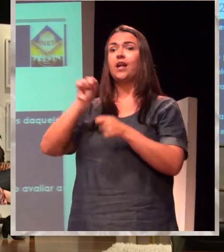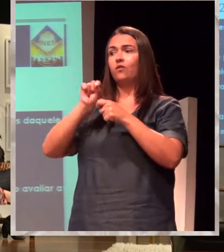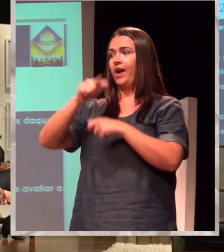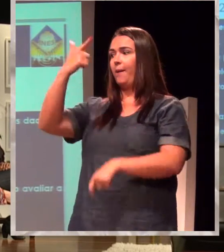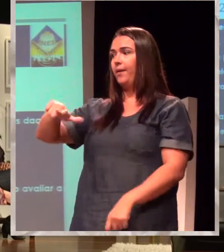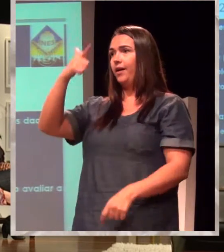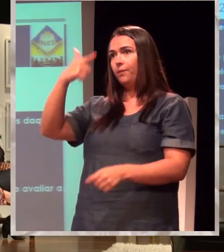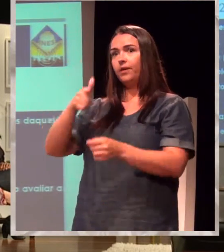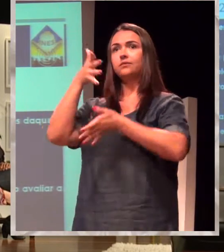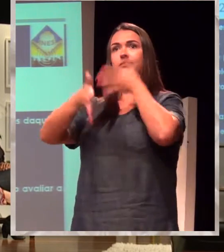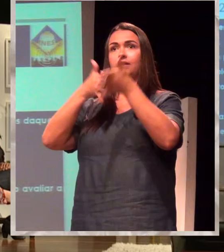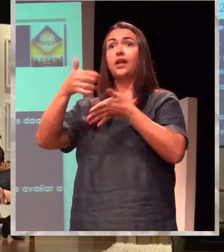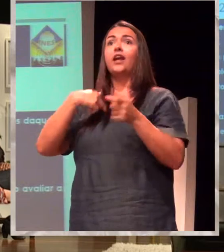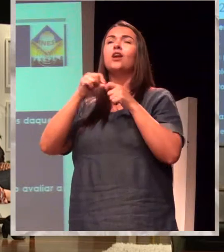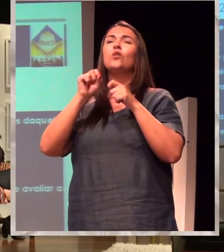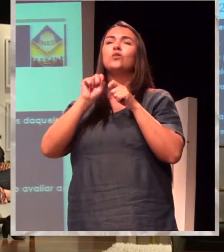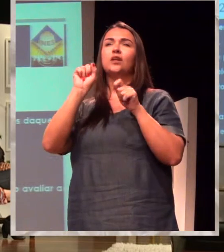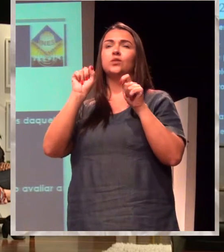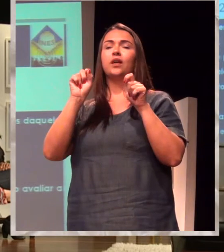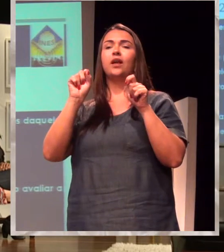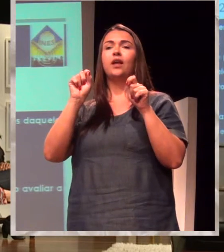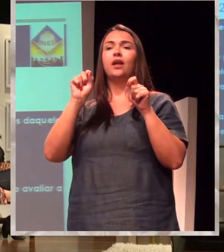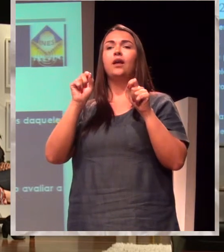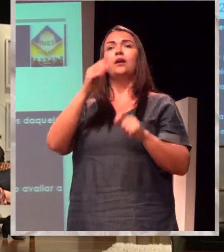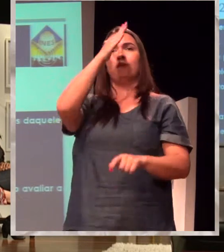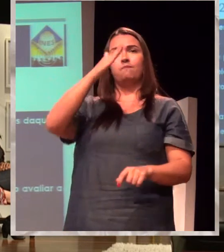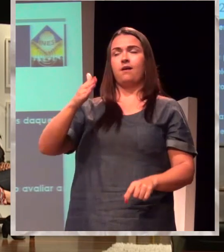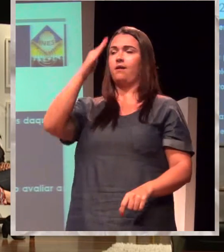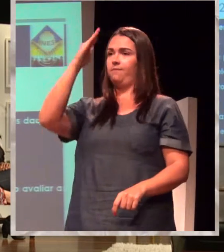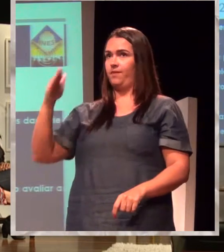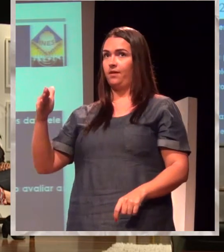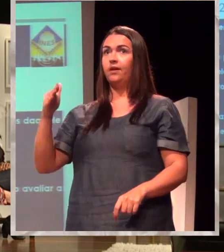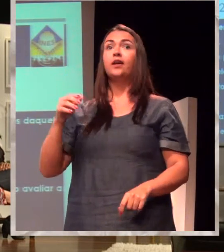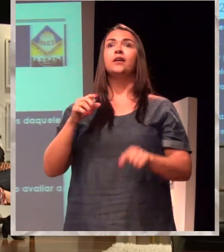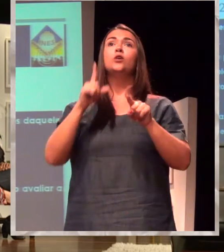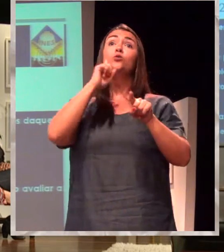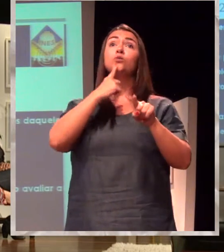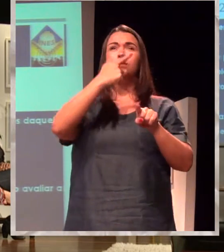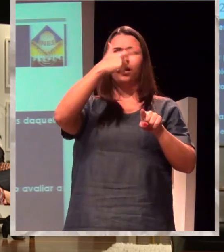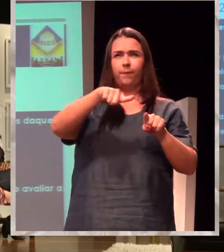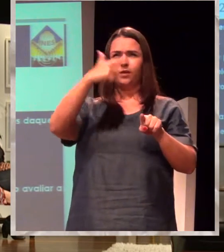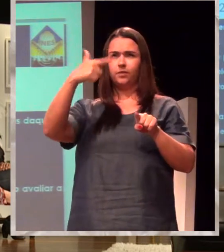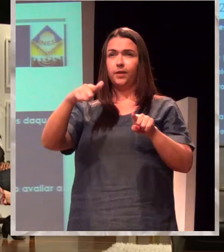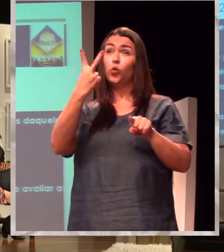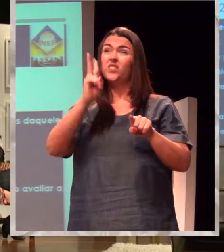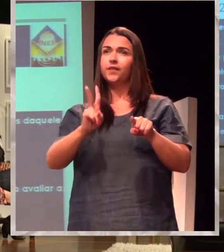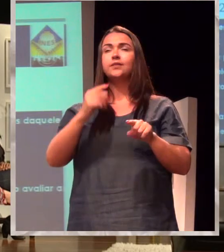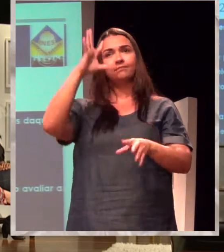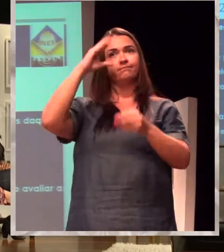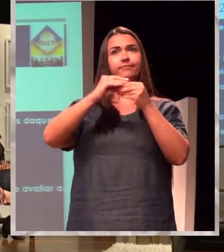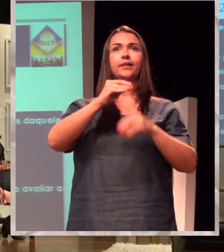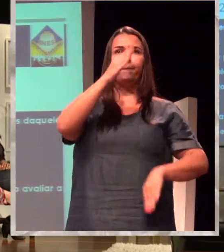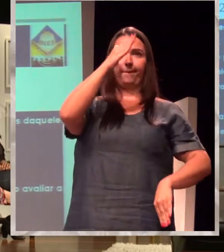de repetições eu trago entre barras, por exemplo, né? Ele repete 2 vezes, eu boto 2 barras, se